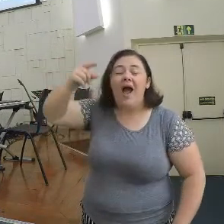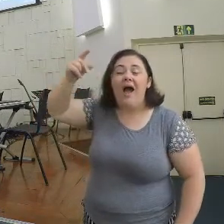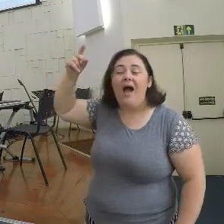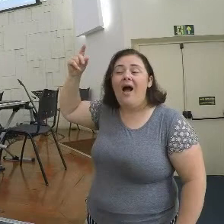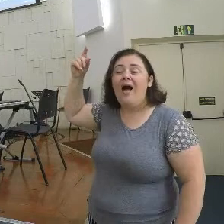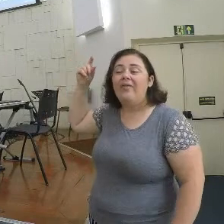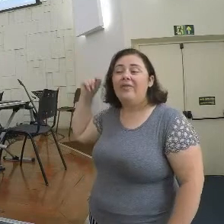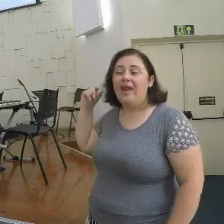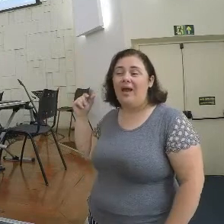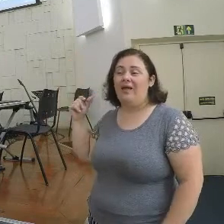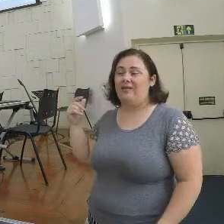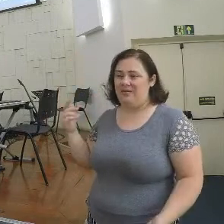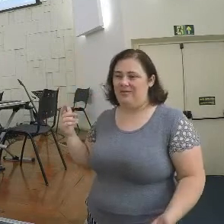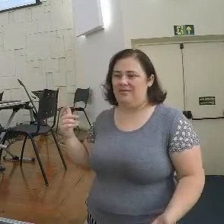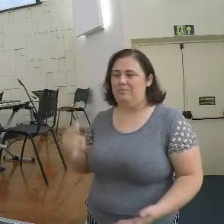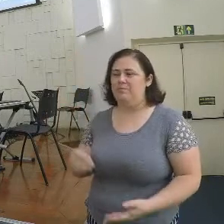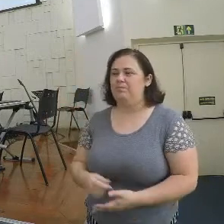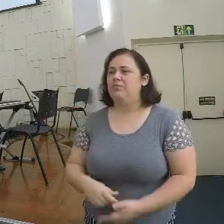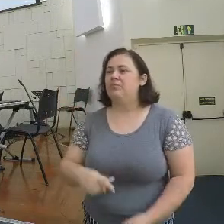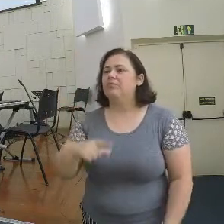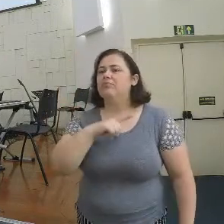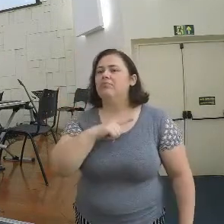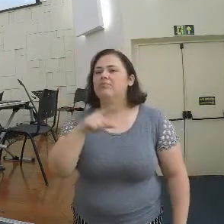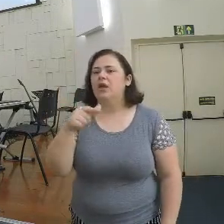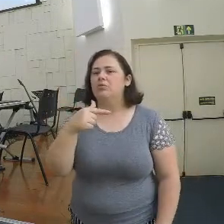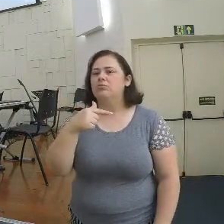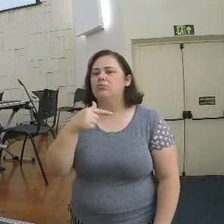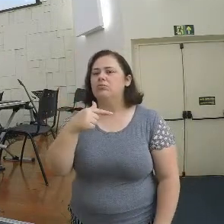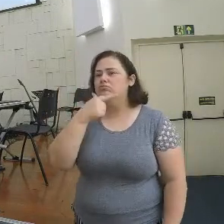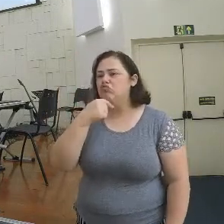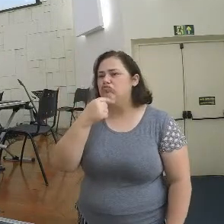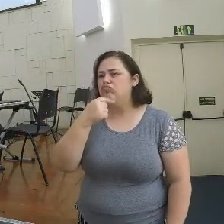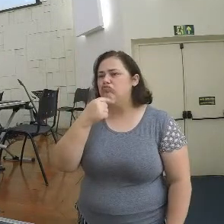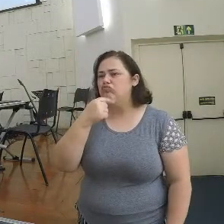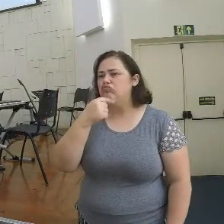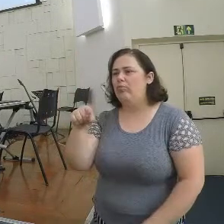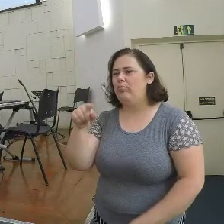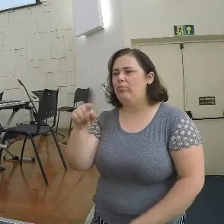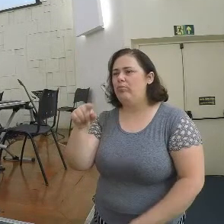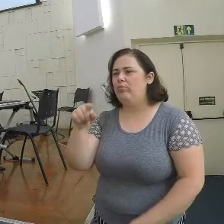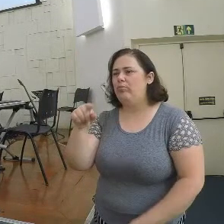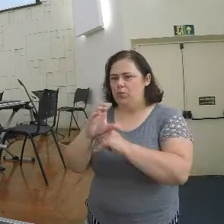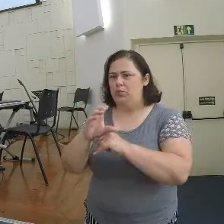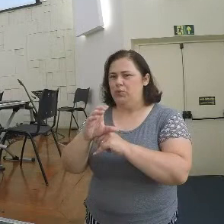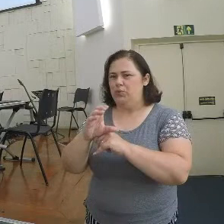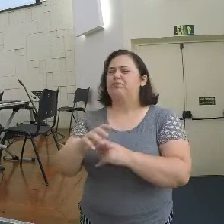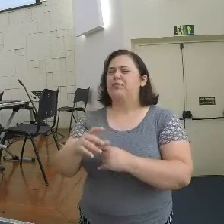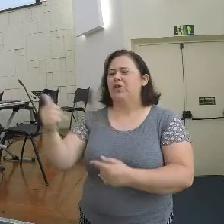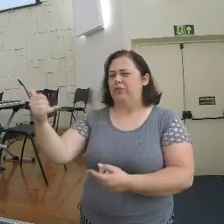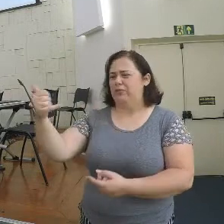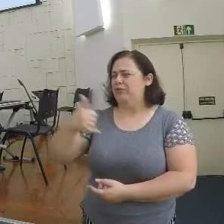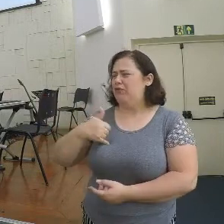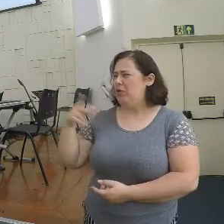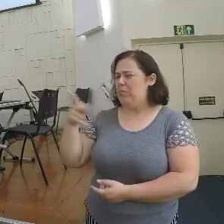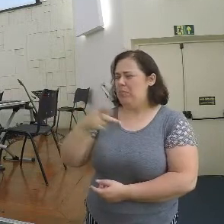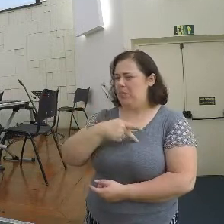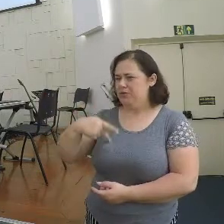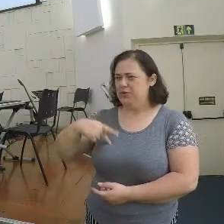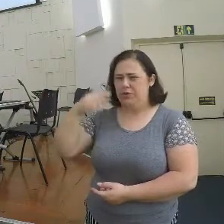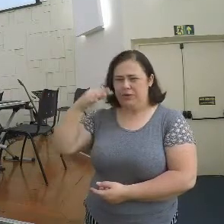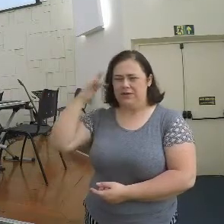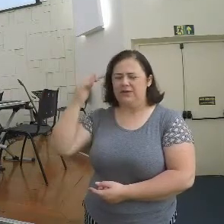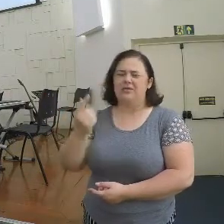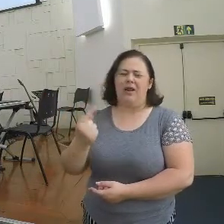aqui está no culto e que certa vez me disse, não sei se ele vai lembrar, que ele não teria no início da